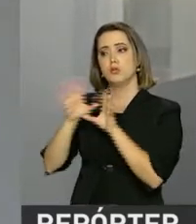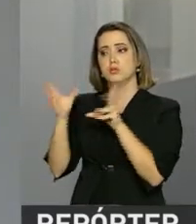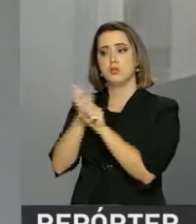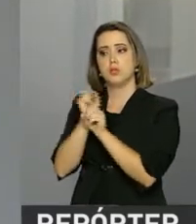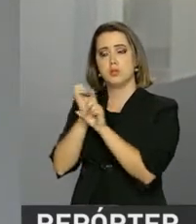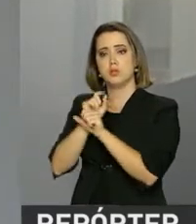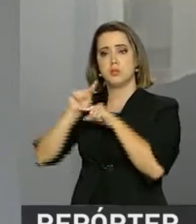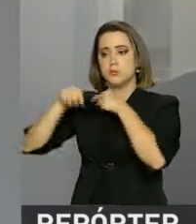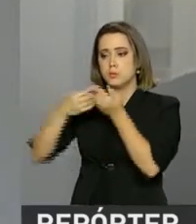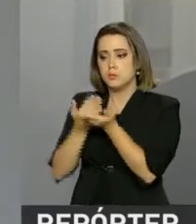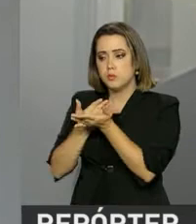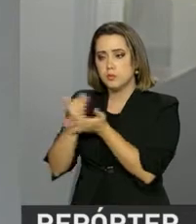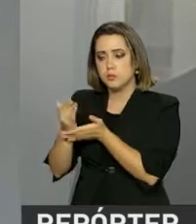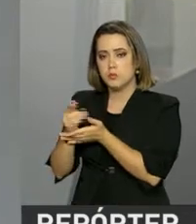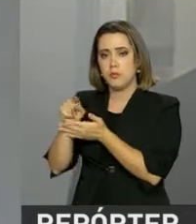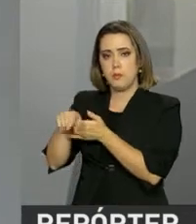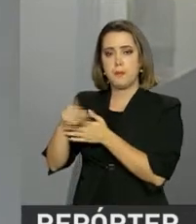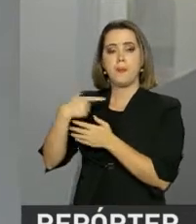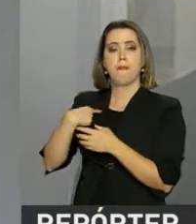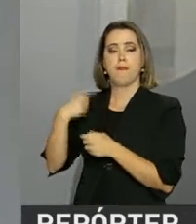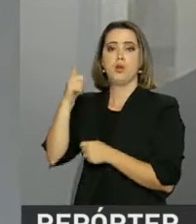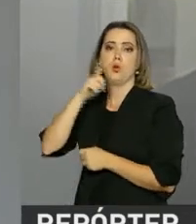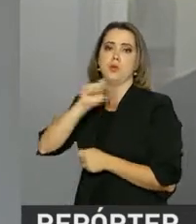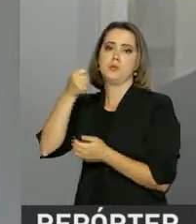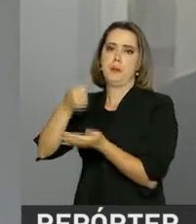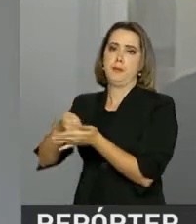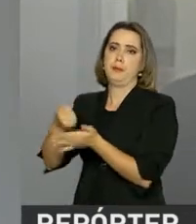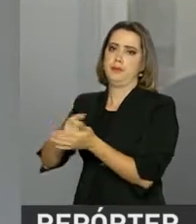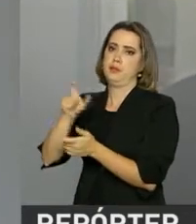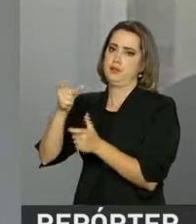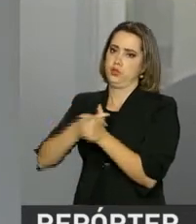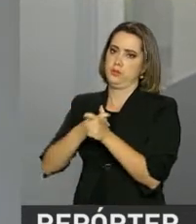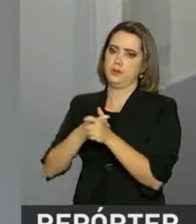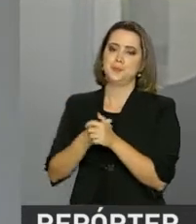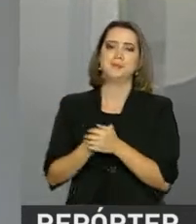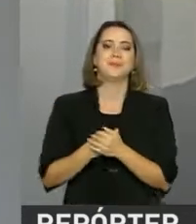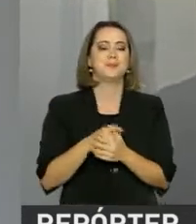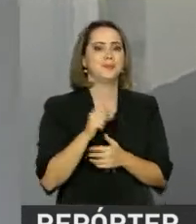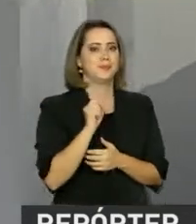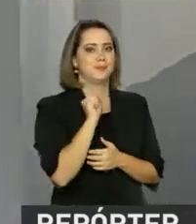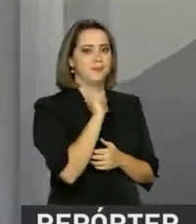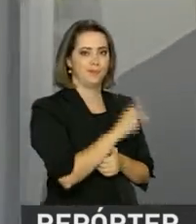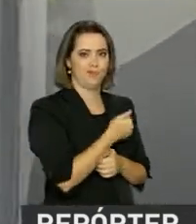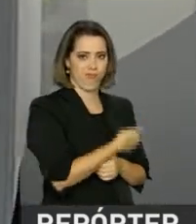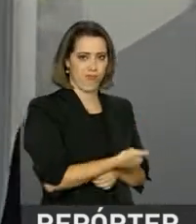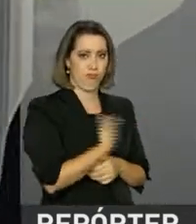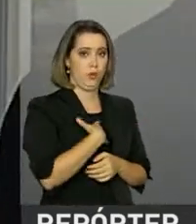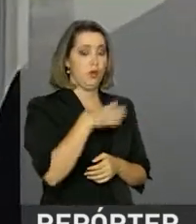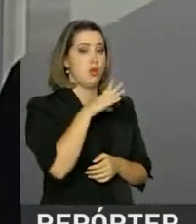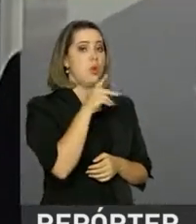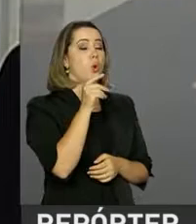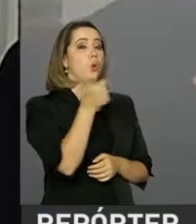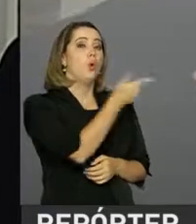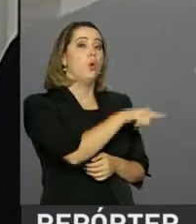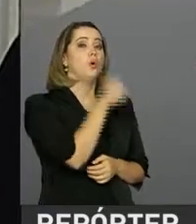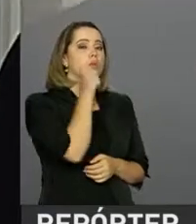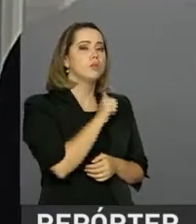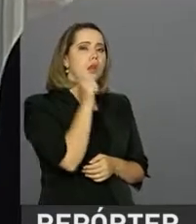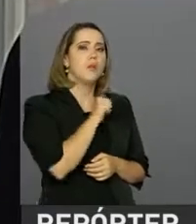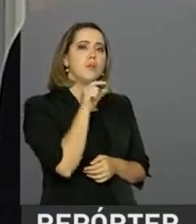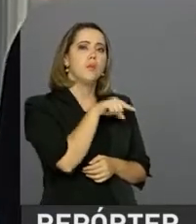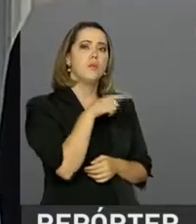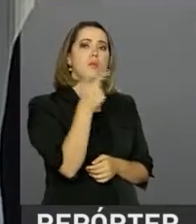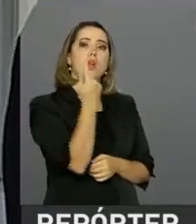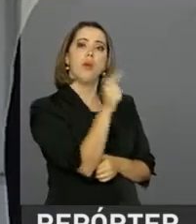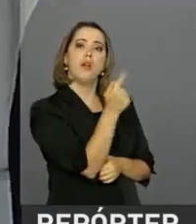ea partir daí conseguir fazer o pagamento dessa dívida a senhora dona alice santos ela quer